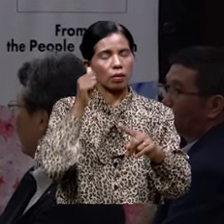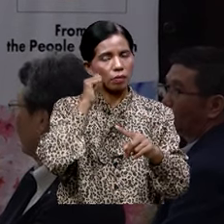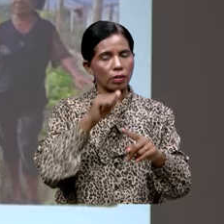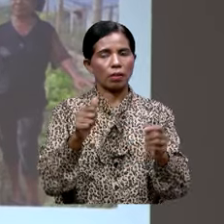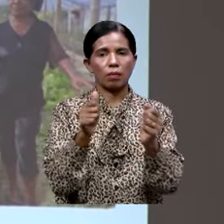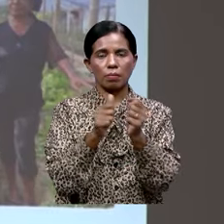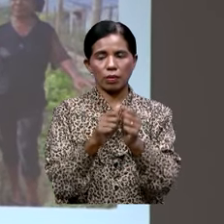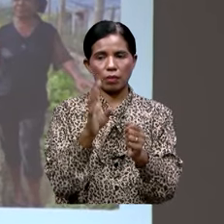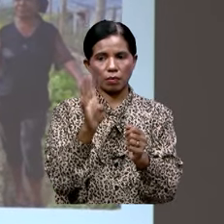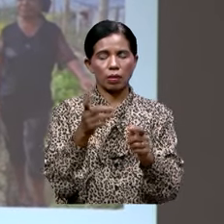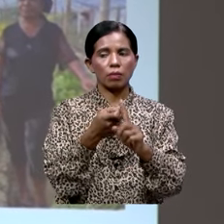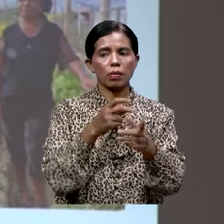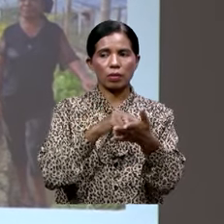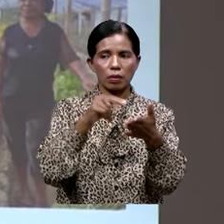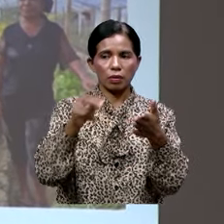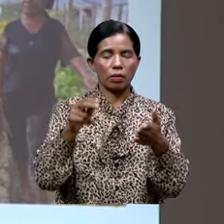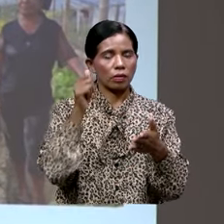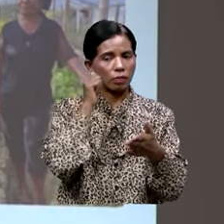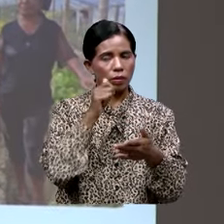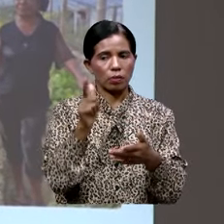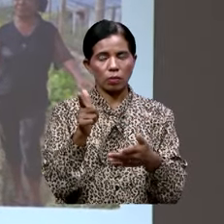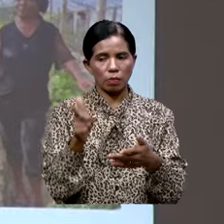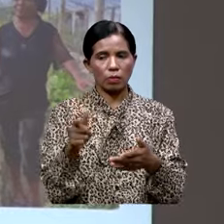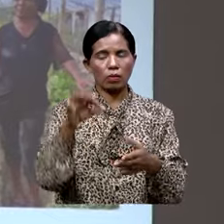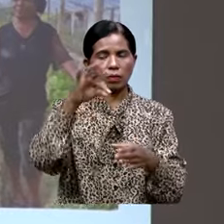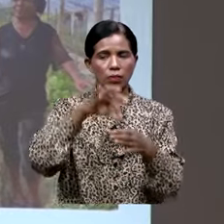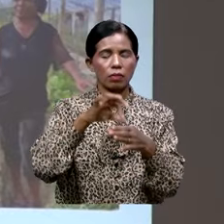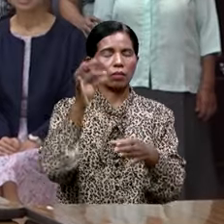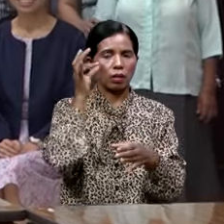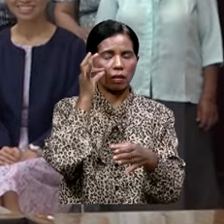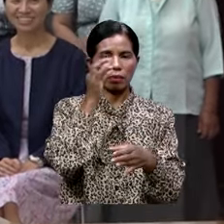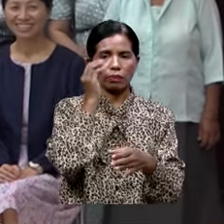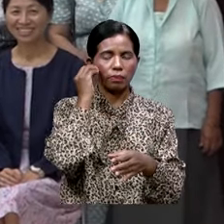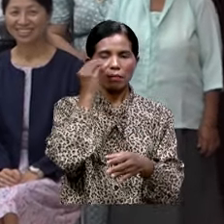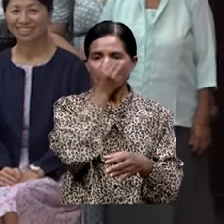resin. Husi numero ne inan feto ruanulu resin makuda ai funan fresco,